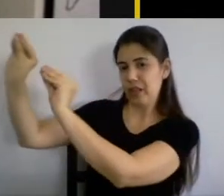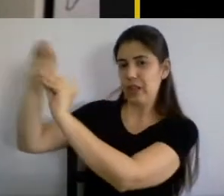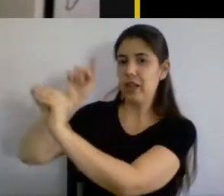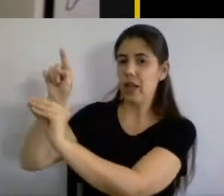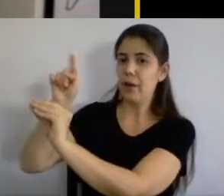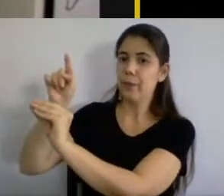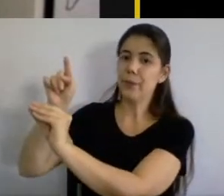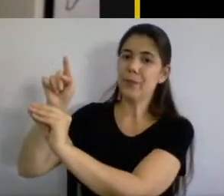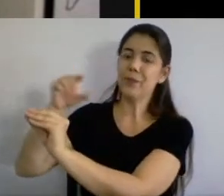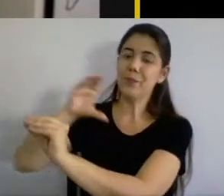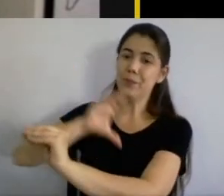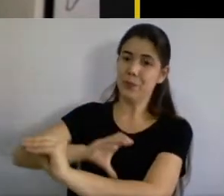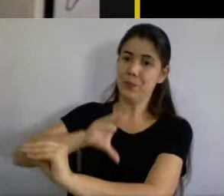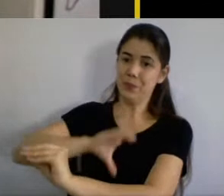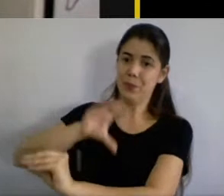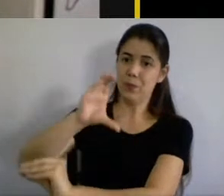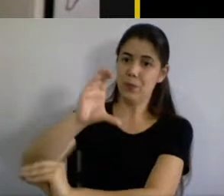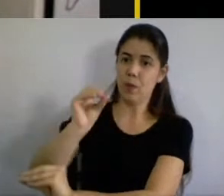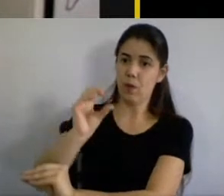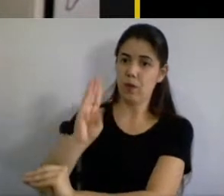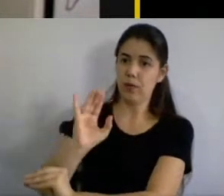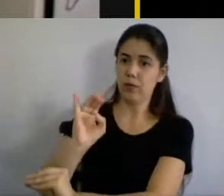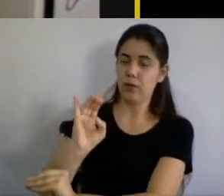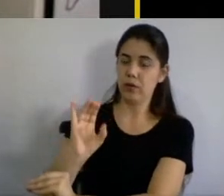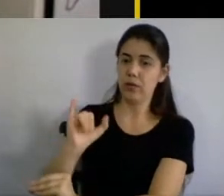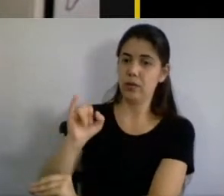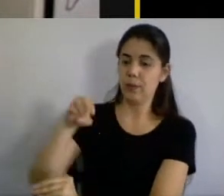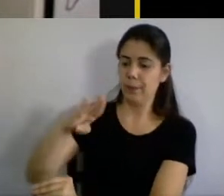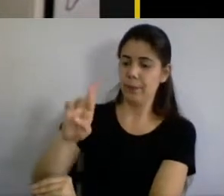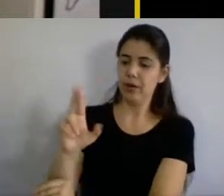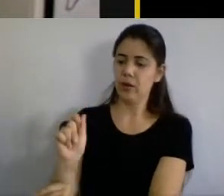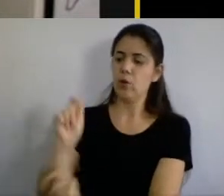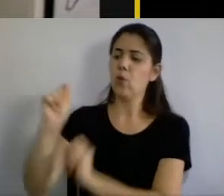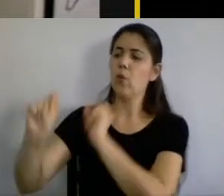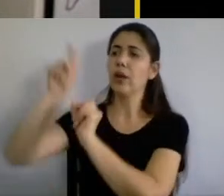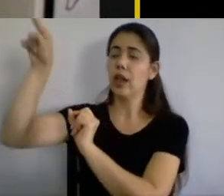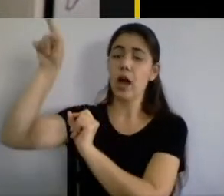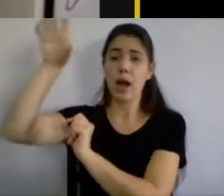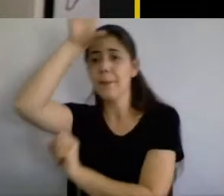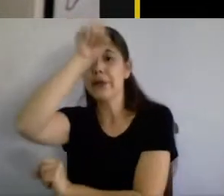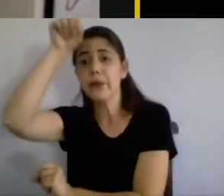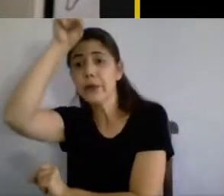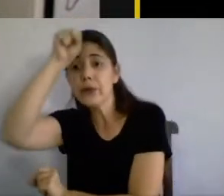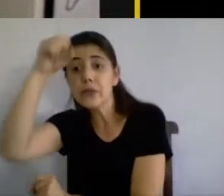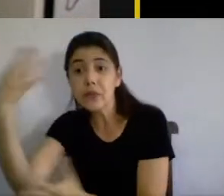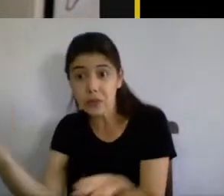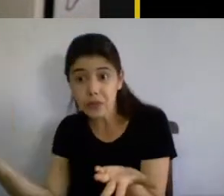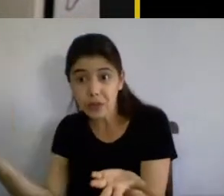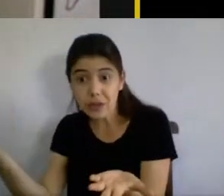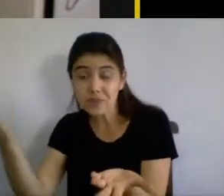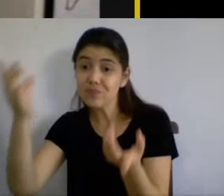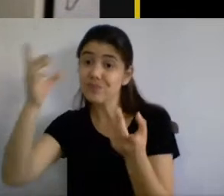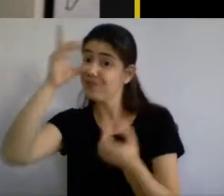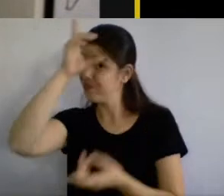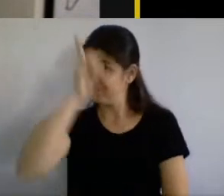Direito, direito e direito. E retórica. Quando eles vinham para cá, eles se candidatavam a quê?